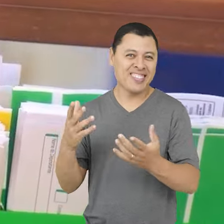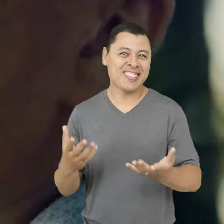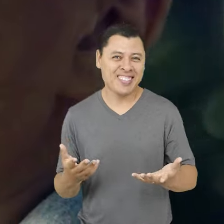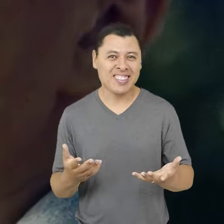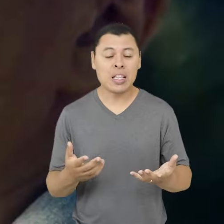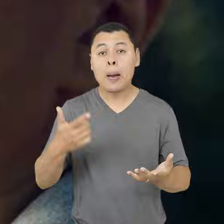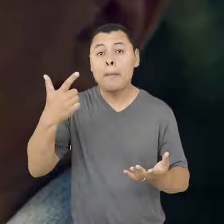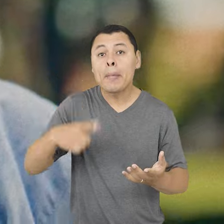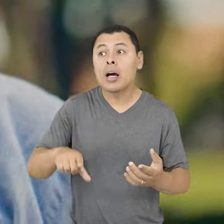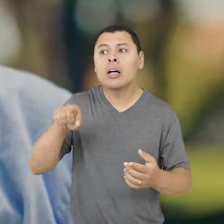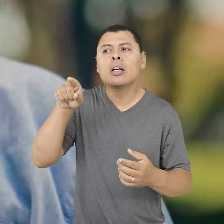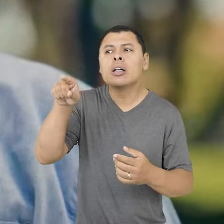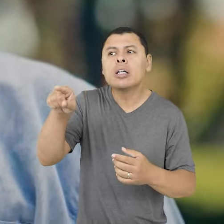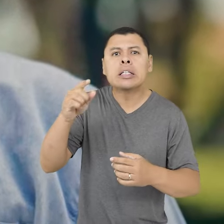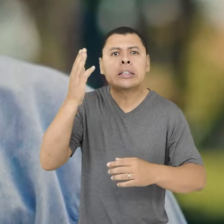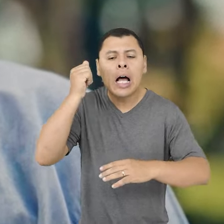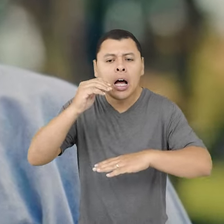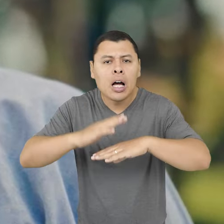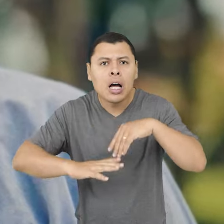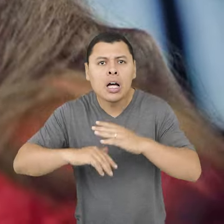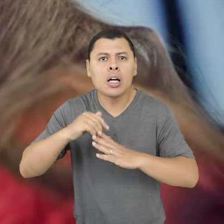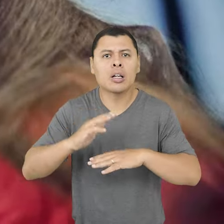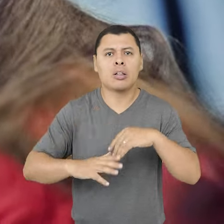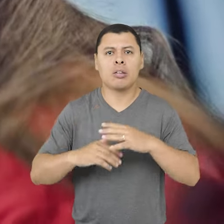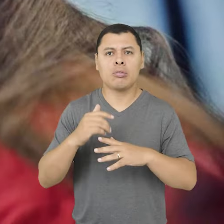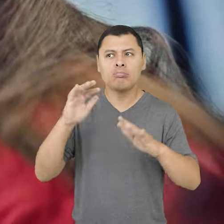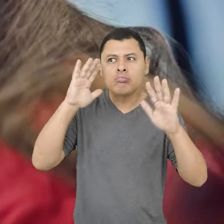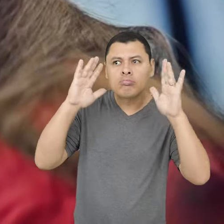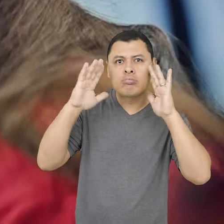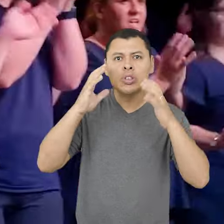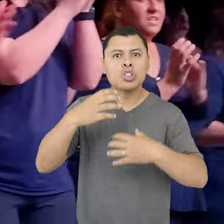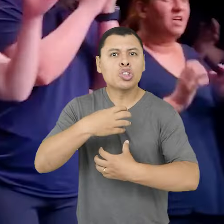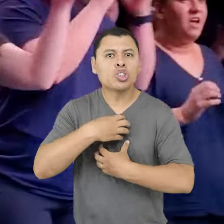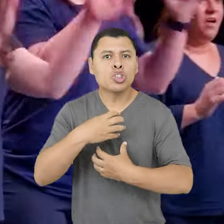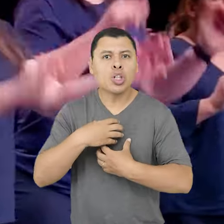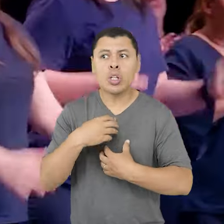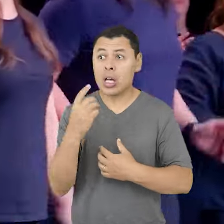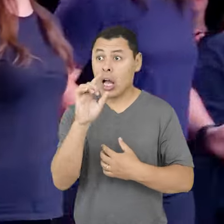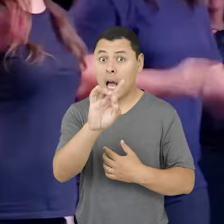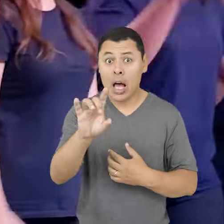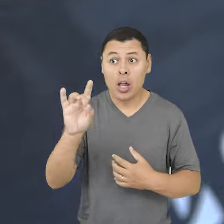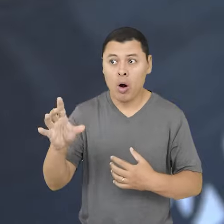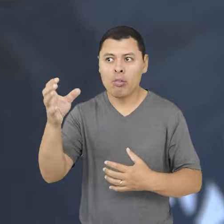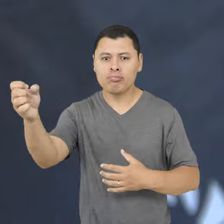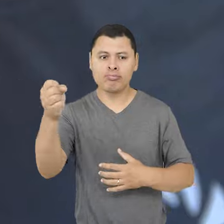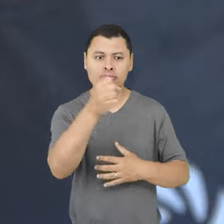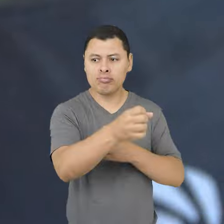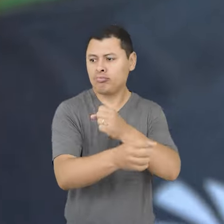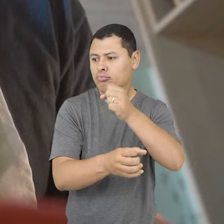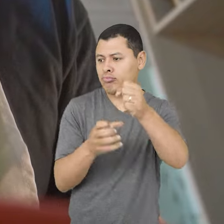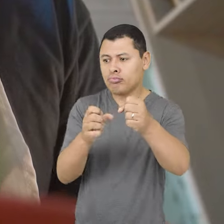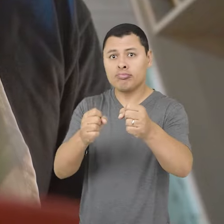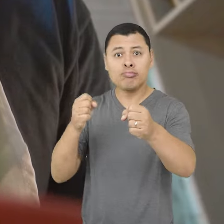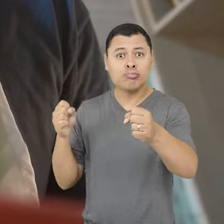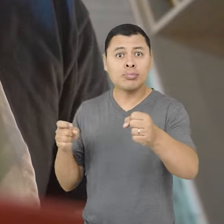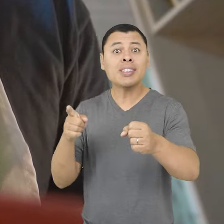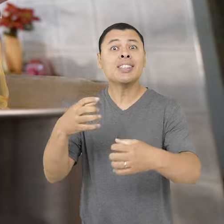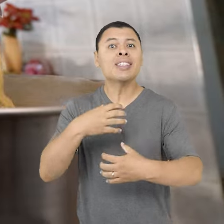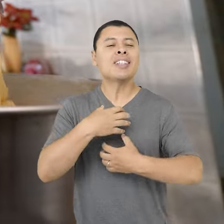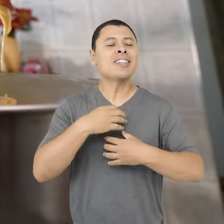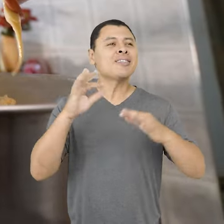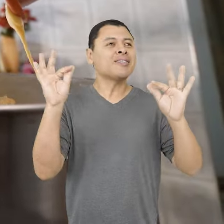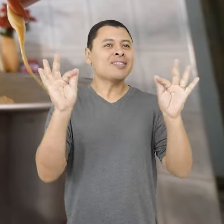cooperativa, levando em consideração suas habilidades e personalidades únicas, oferecendo então não